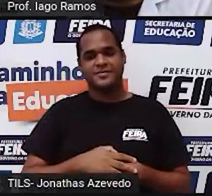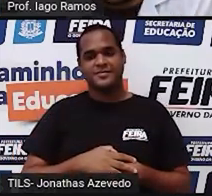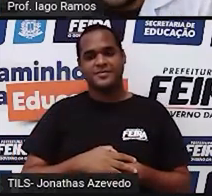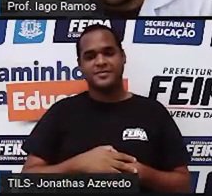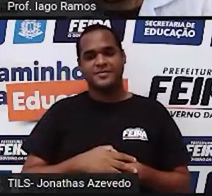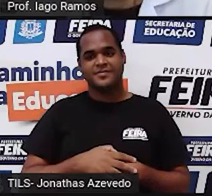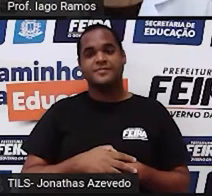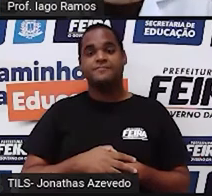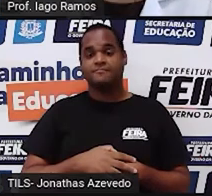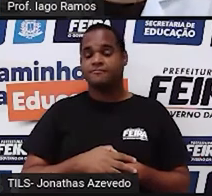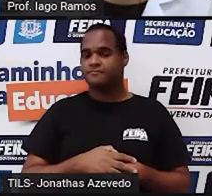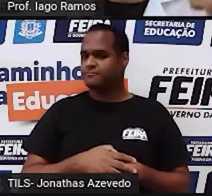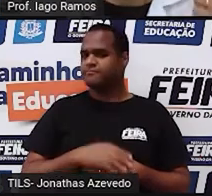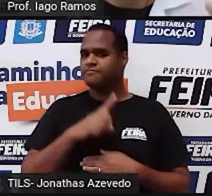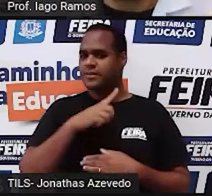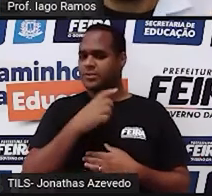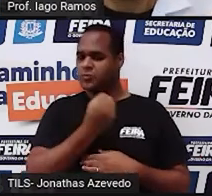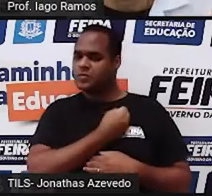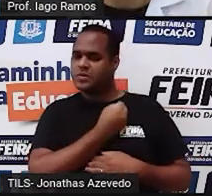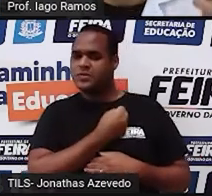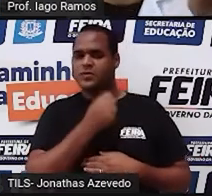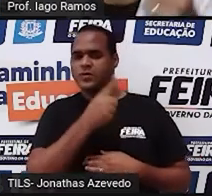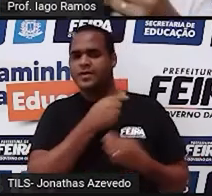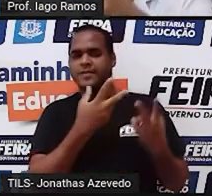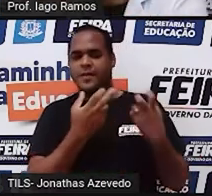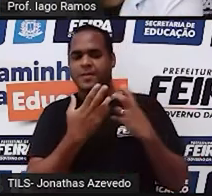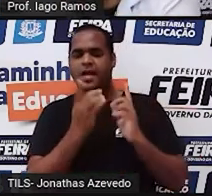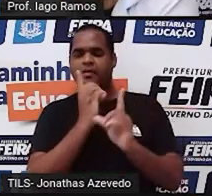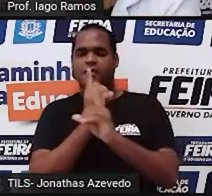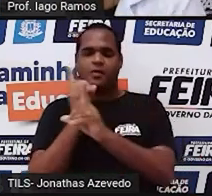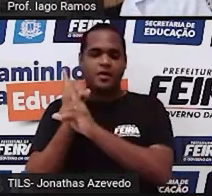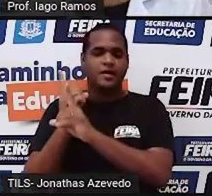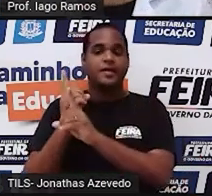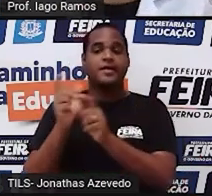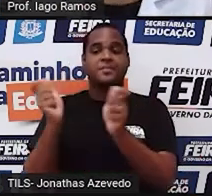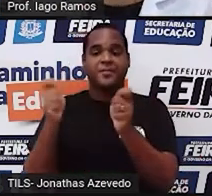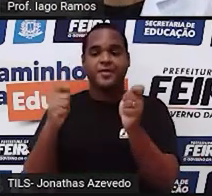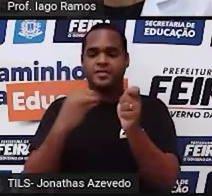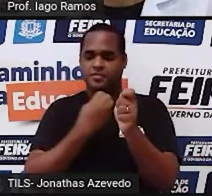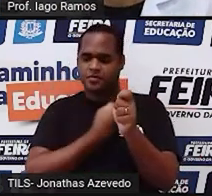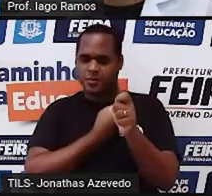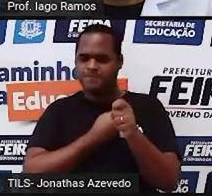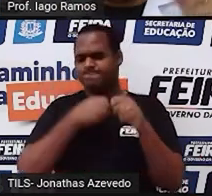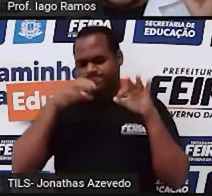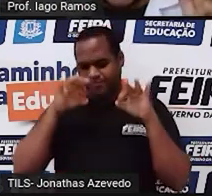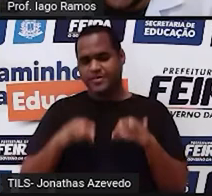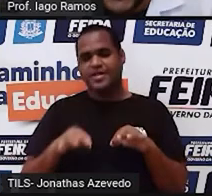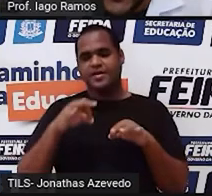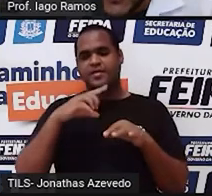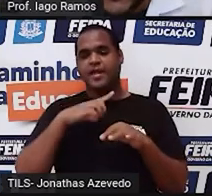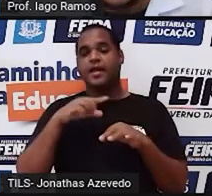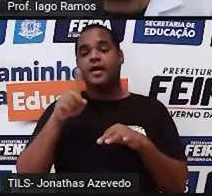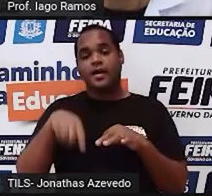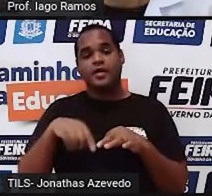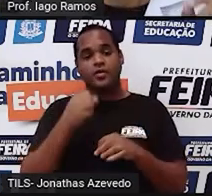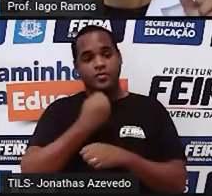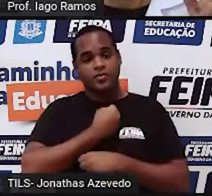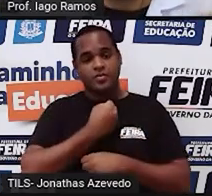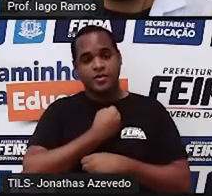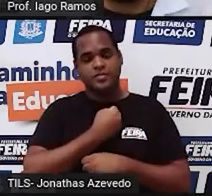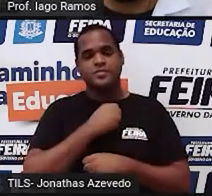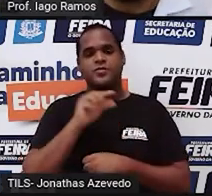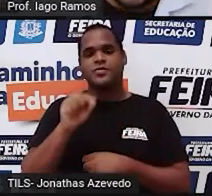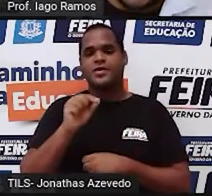desses números que a gente acha resultados exatos e esses números